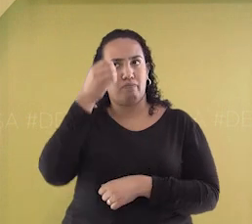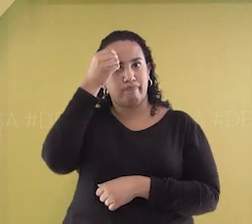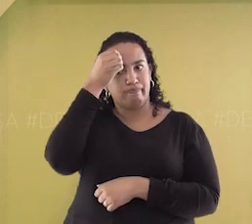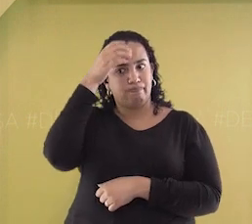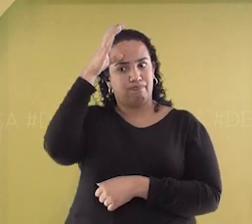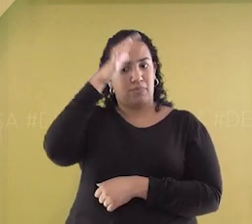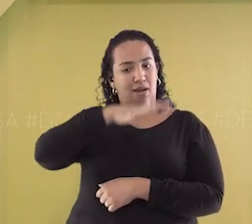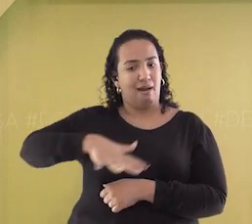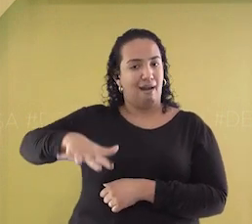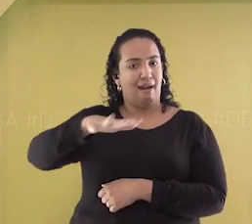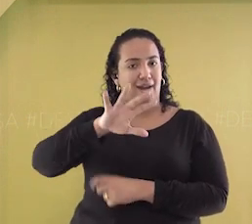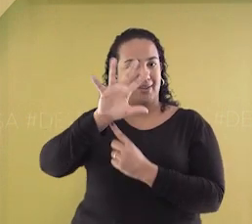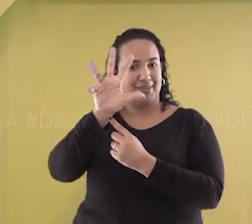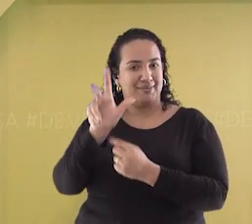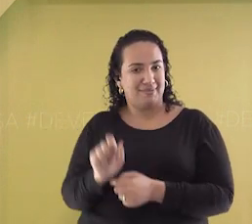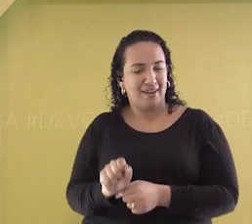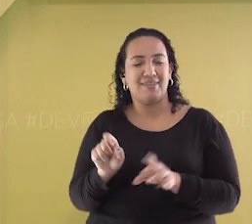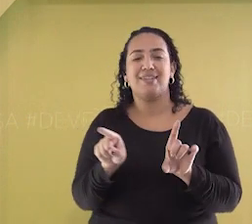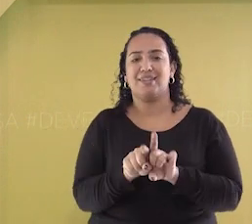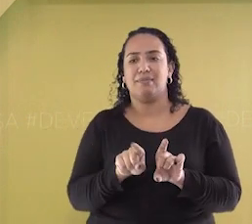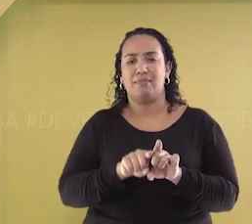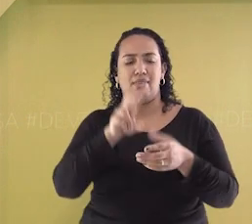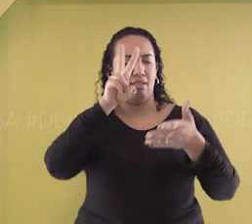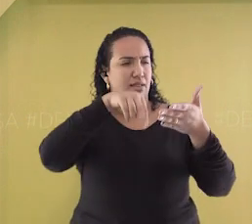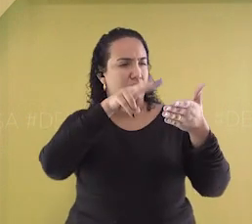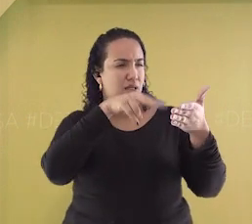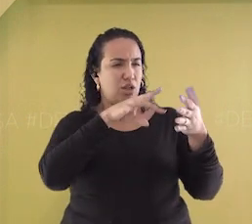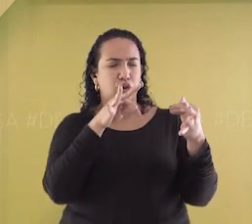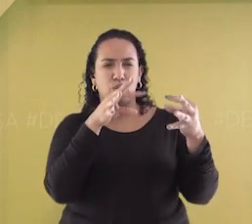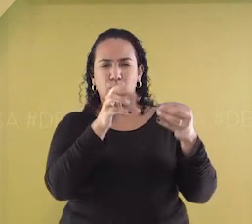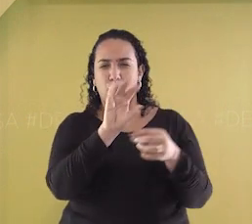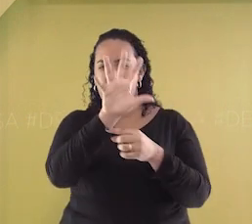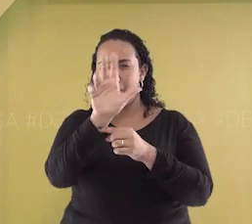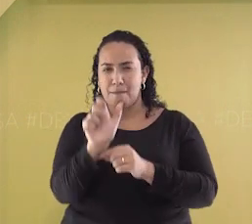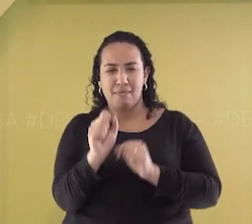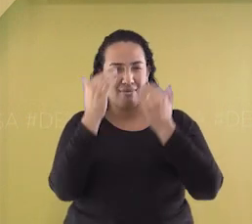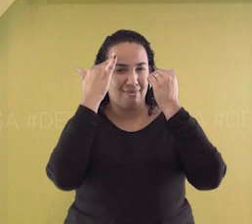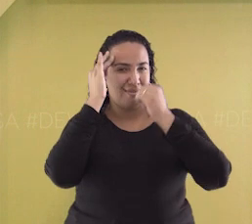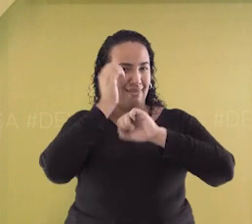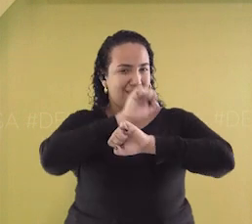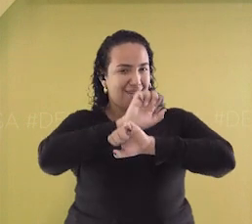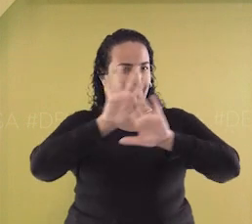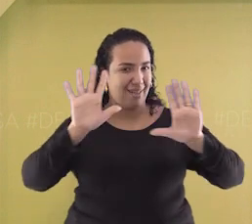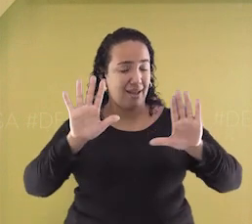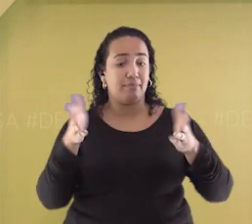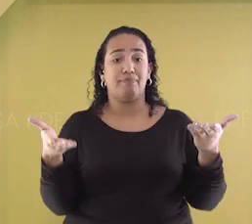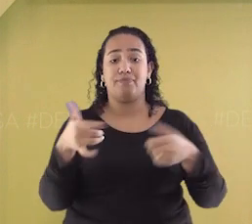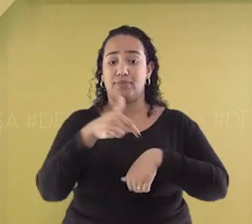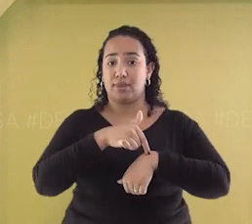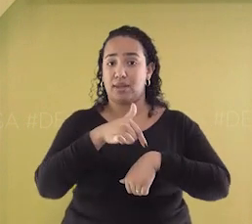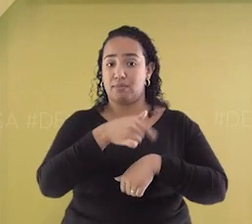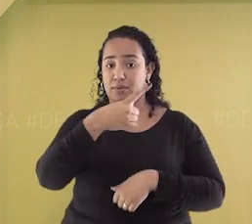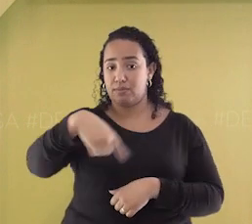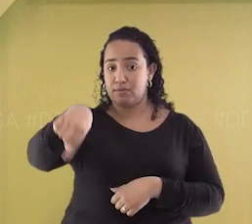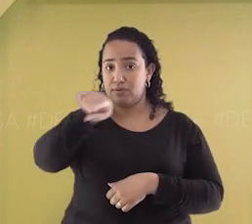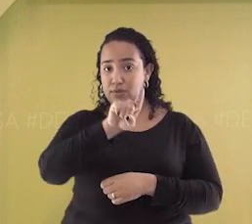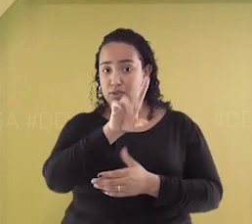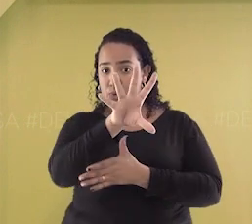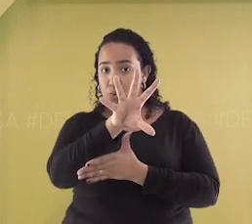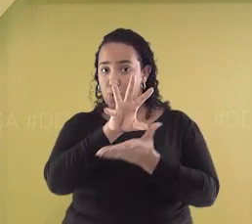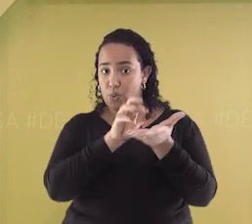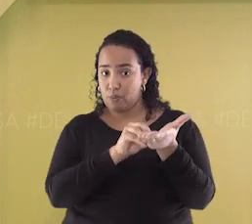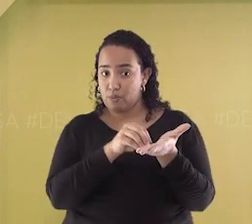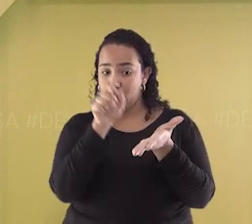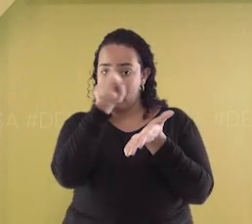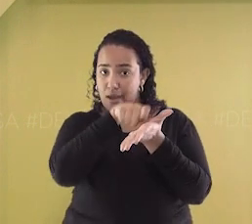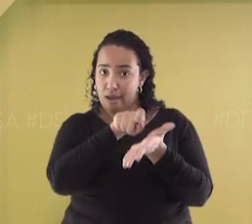conhecimentos cartográficos e possa ler e entender todos os mapas de agora em diante. Vou dar 30 segundos para você